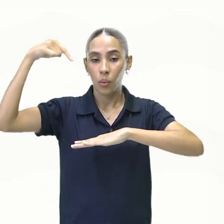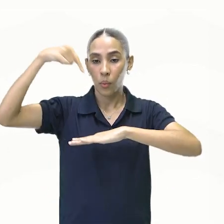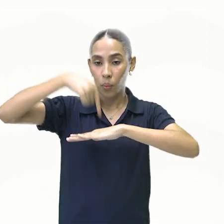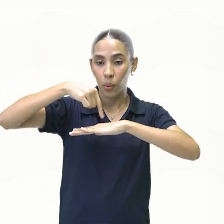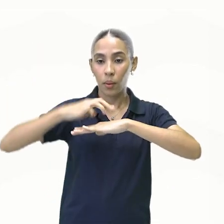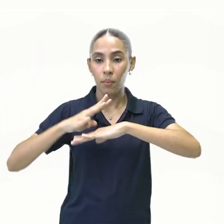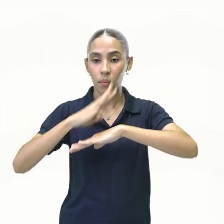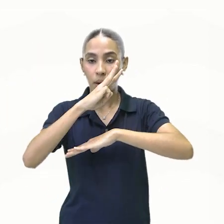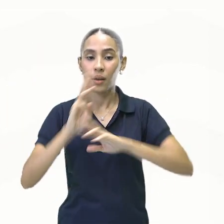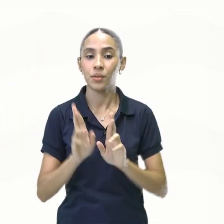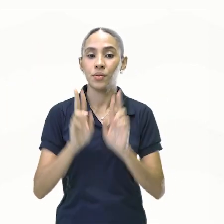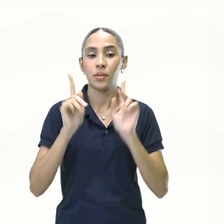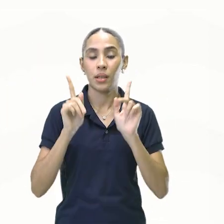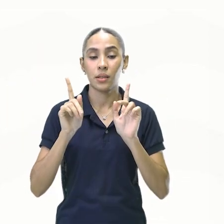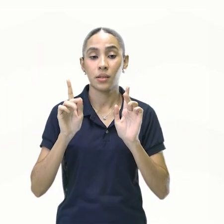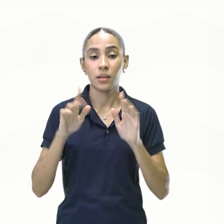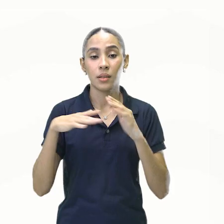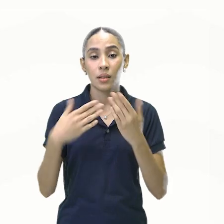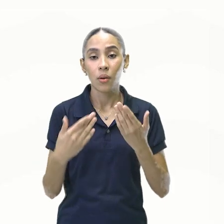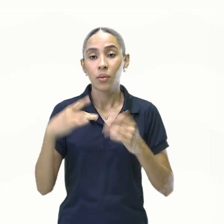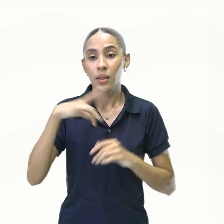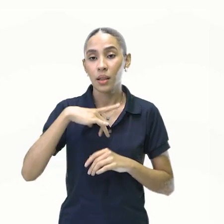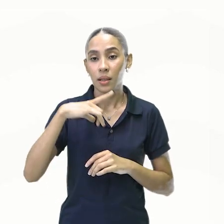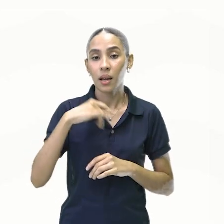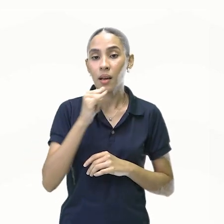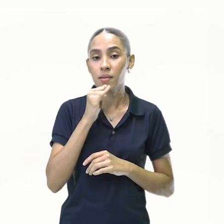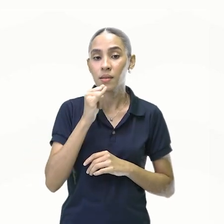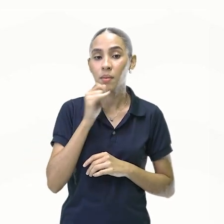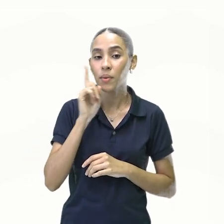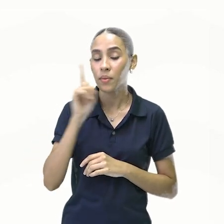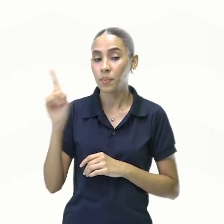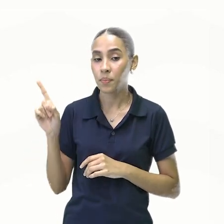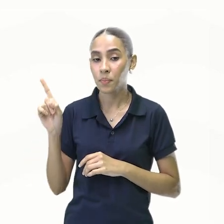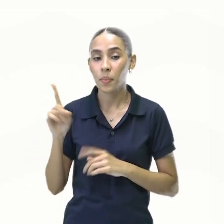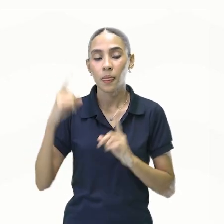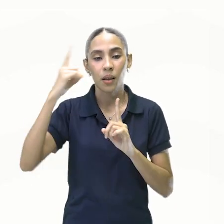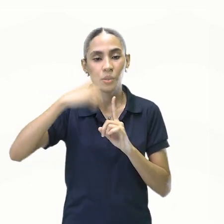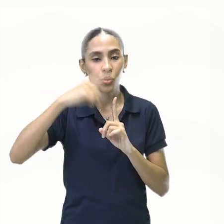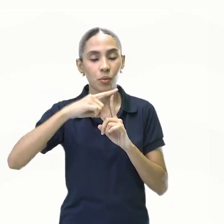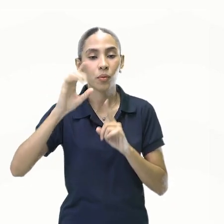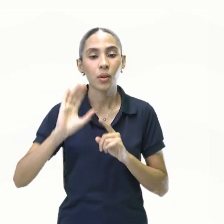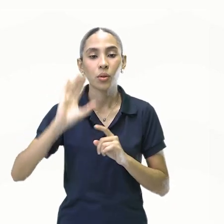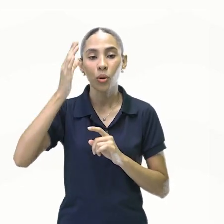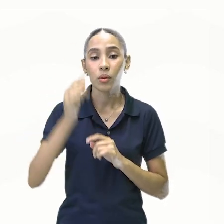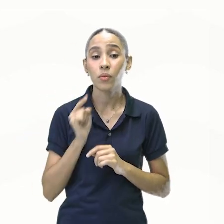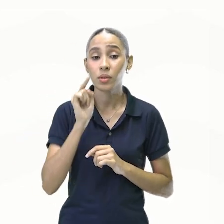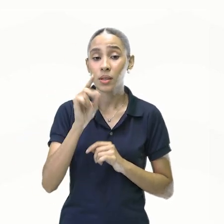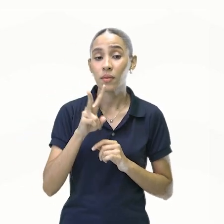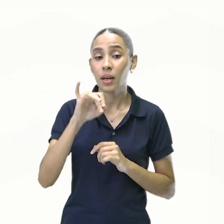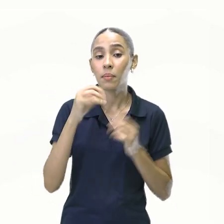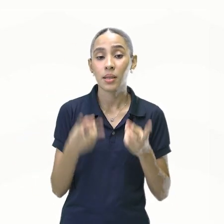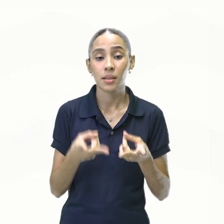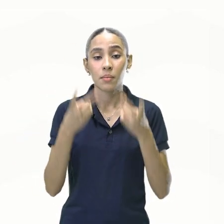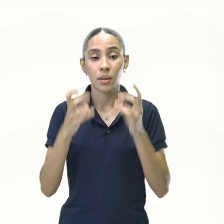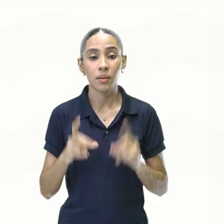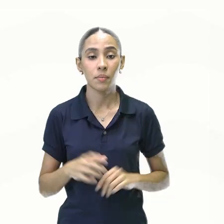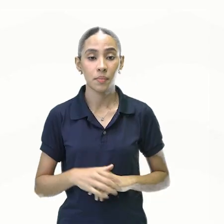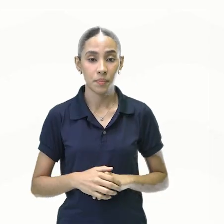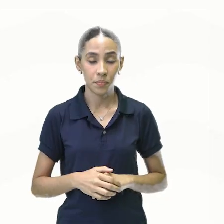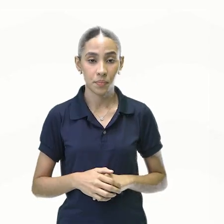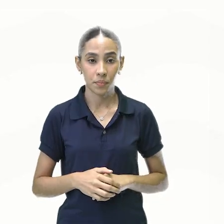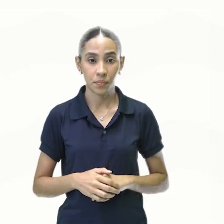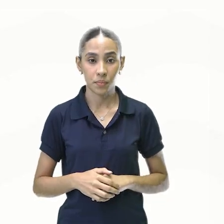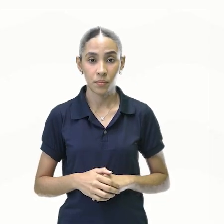meios ópticos diferentes. Quando se tem aí esse tipo de fenômeno, você observa